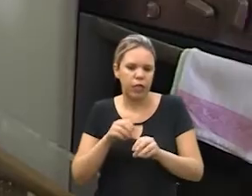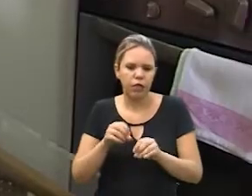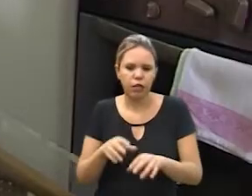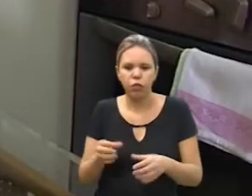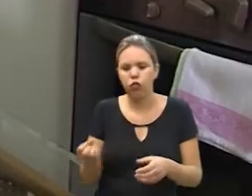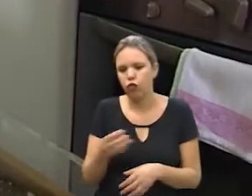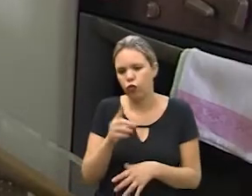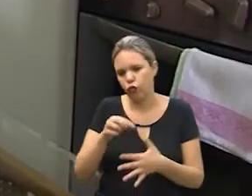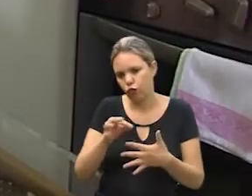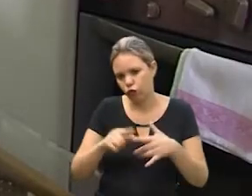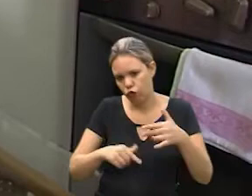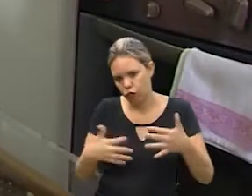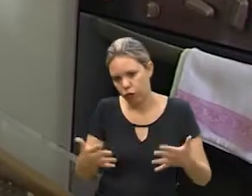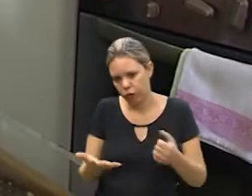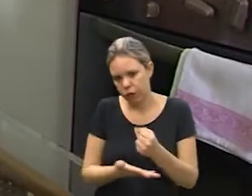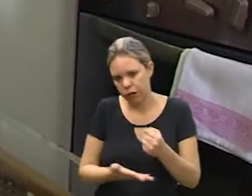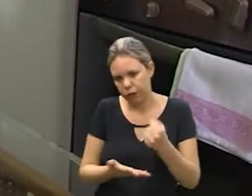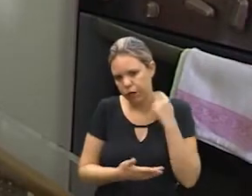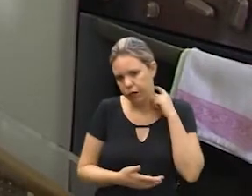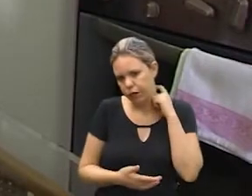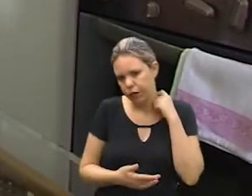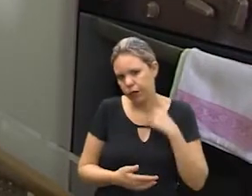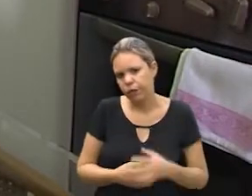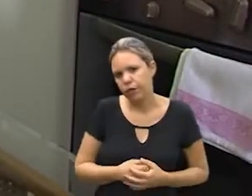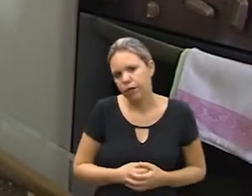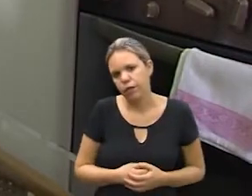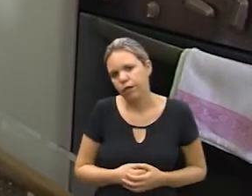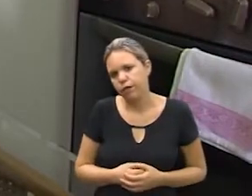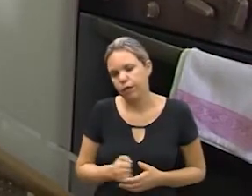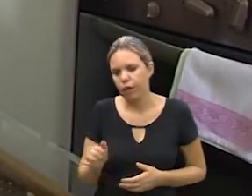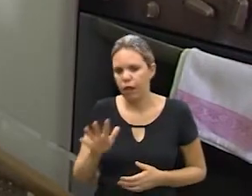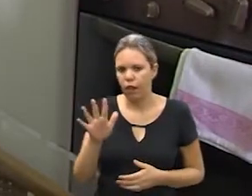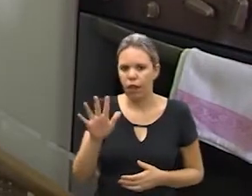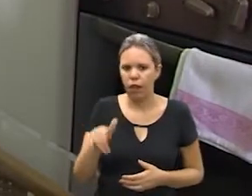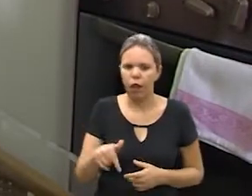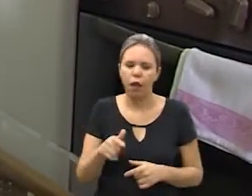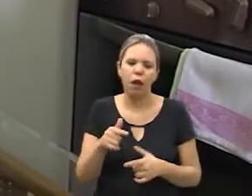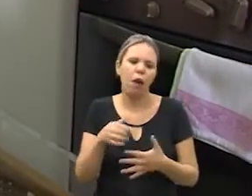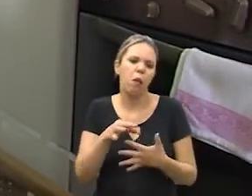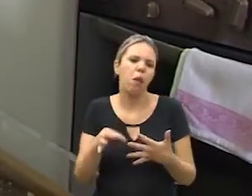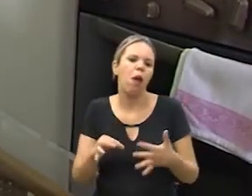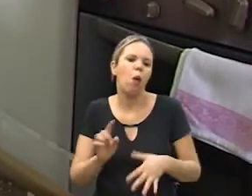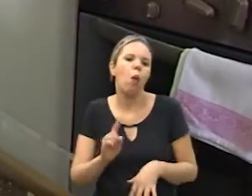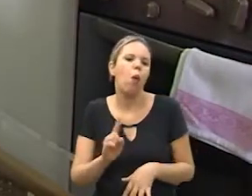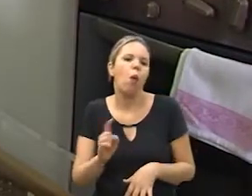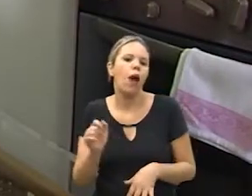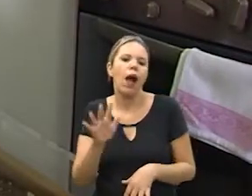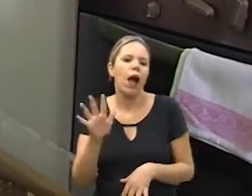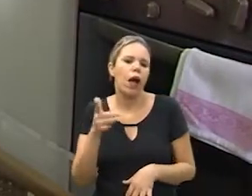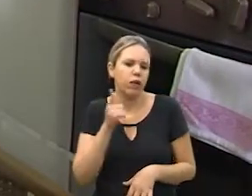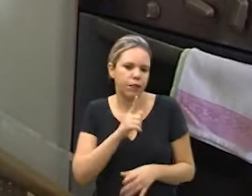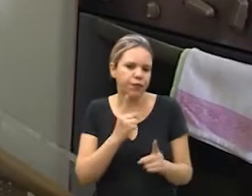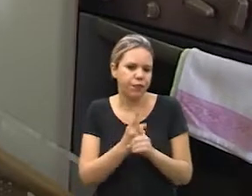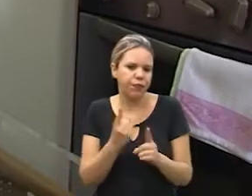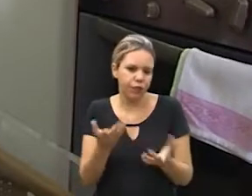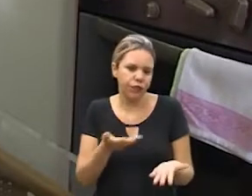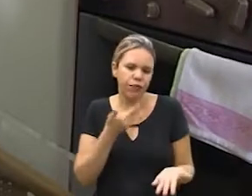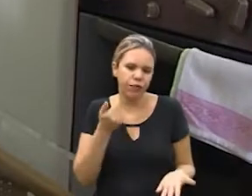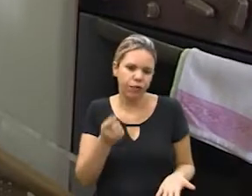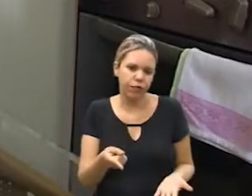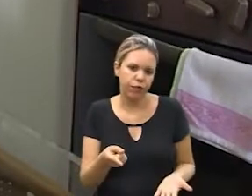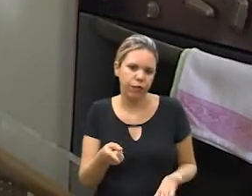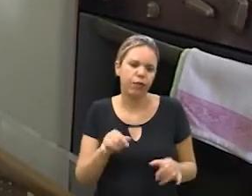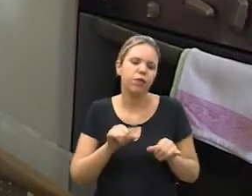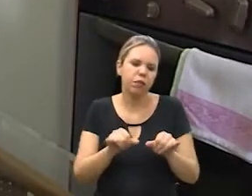ingrediente novo, uhum, uma receita básica. E ele é uma coisa cara, é um ingrediente caro ou não? A gente consegue encontrar com facilidade?